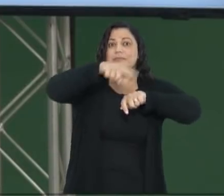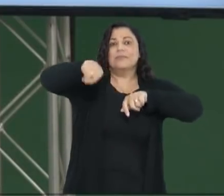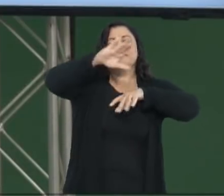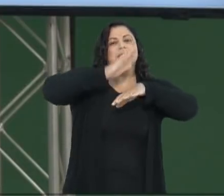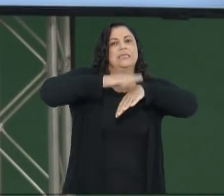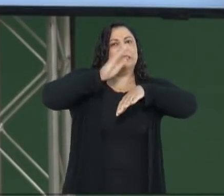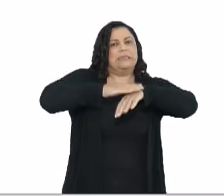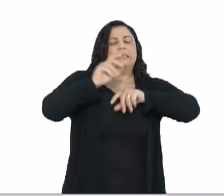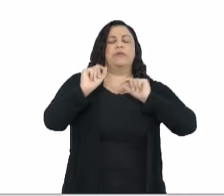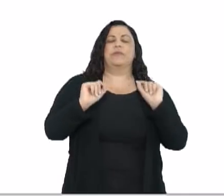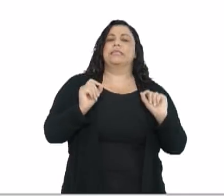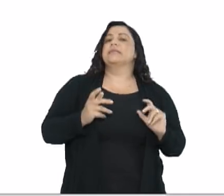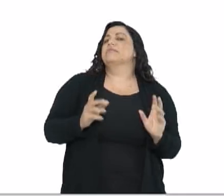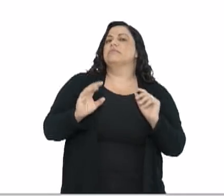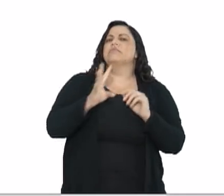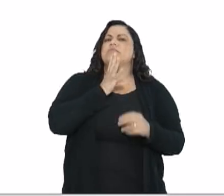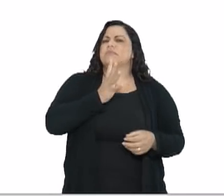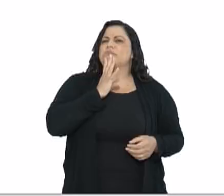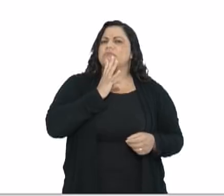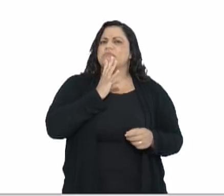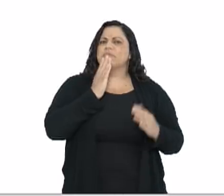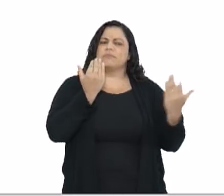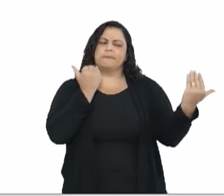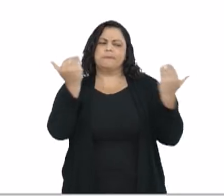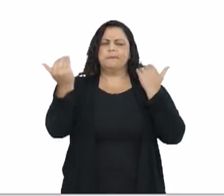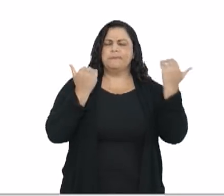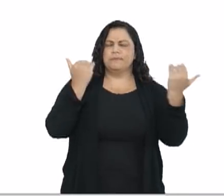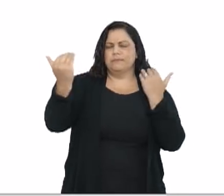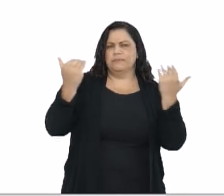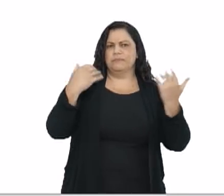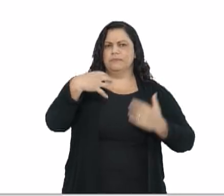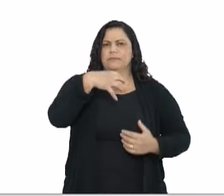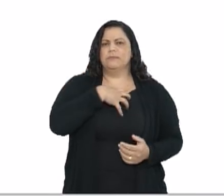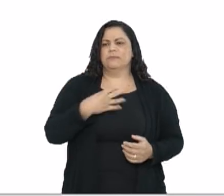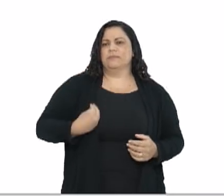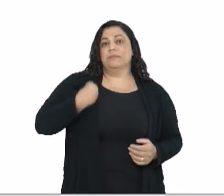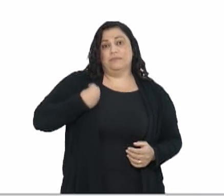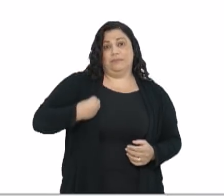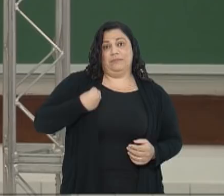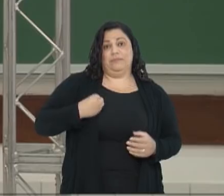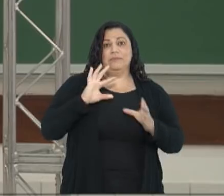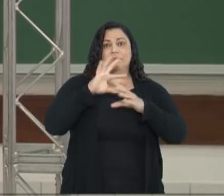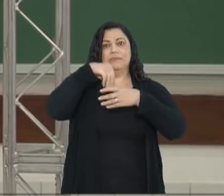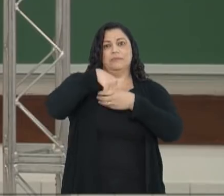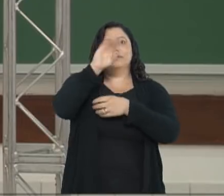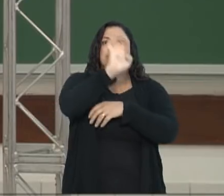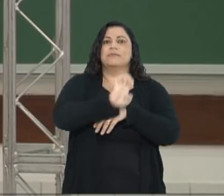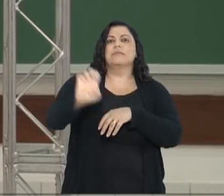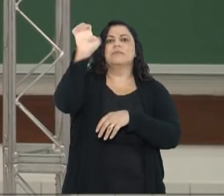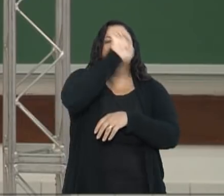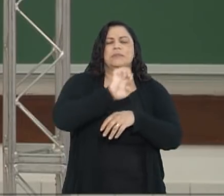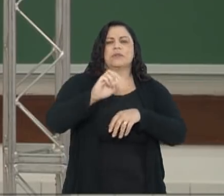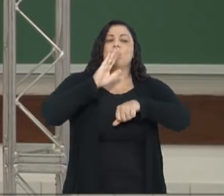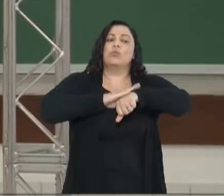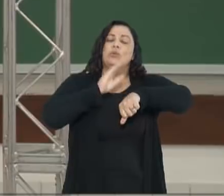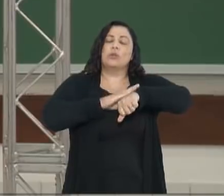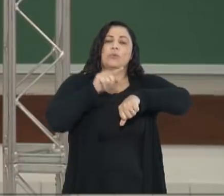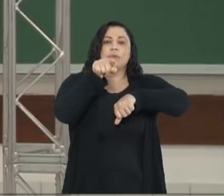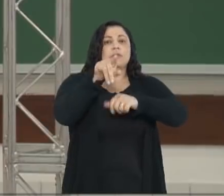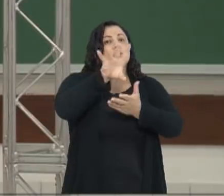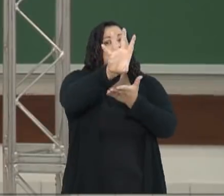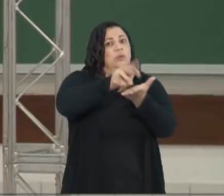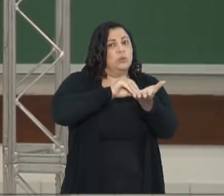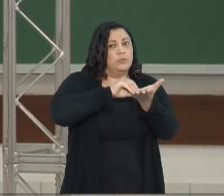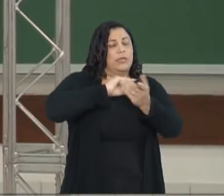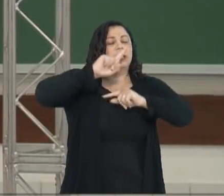realizar, conhecendo e comparando os modos de vida na Europa. Então eu vou dar um tempinho para vocês copiarem e depois eu volto e faço